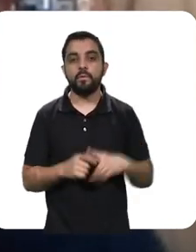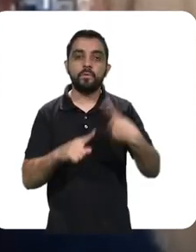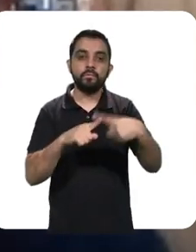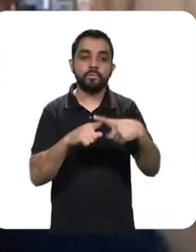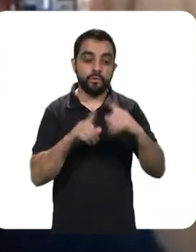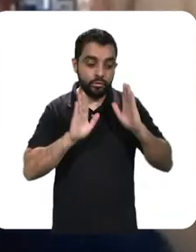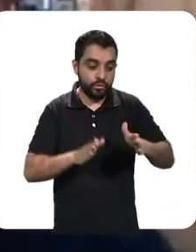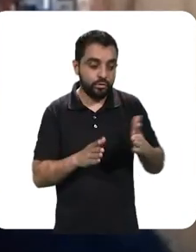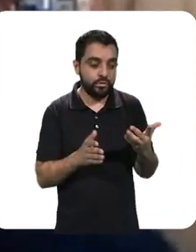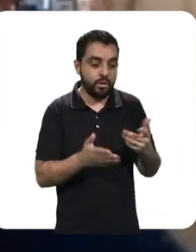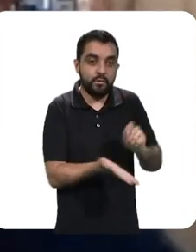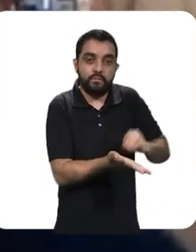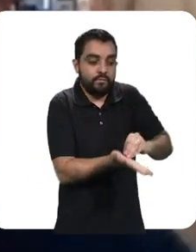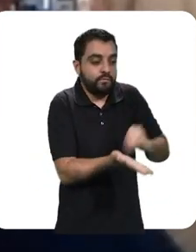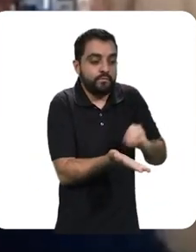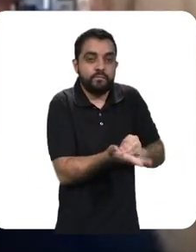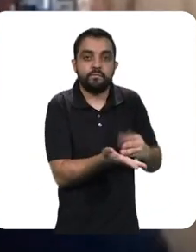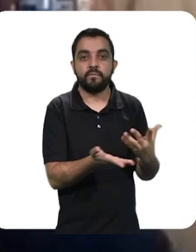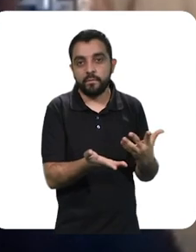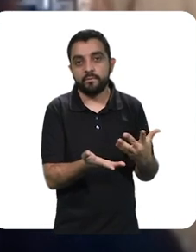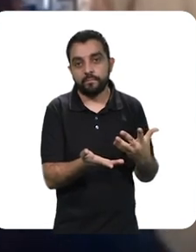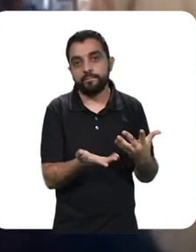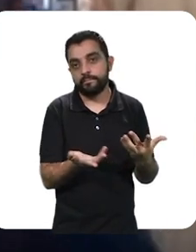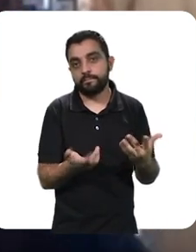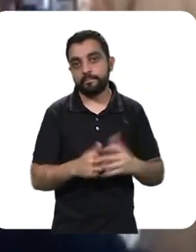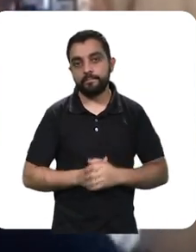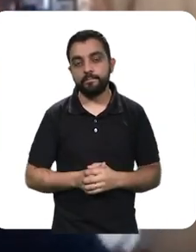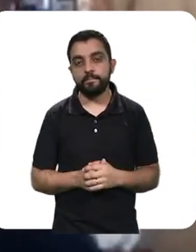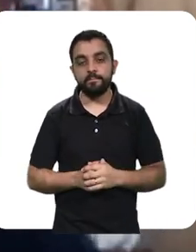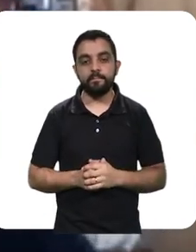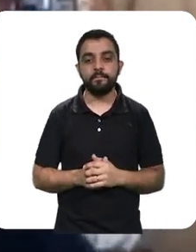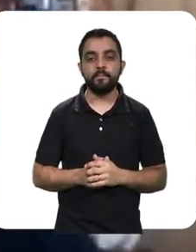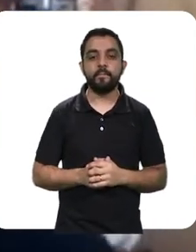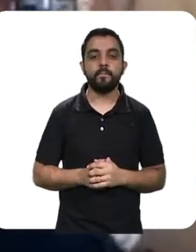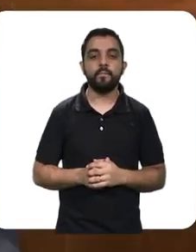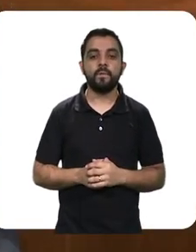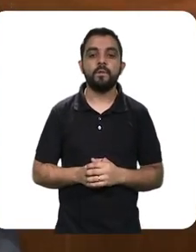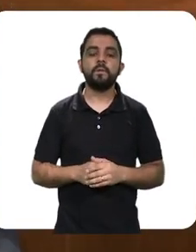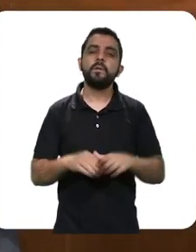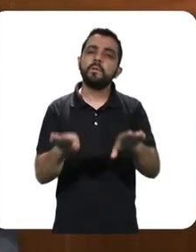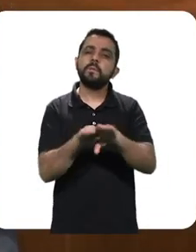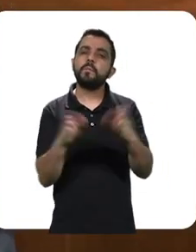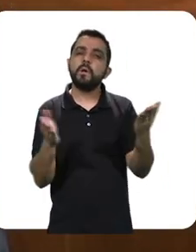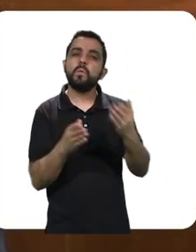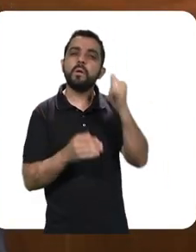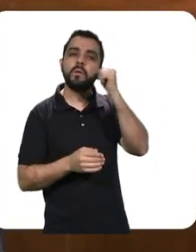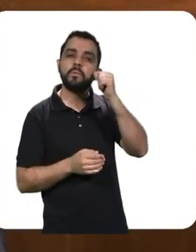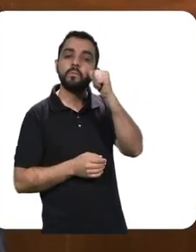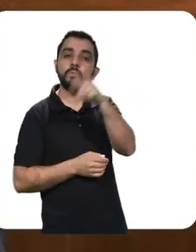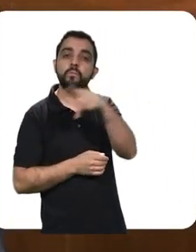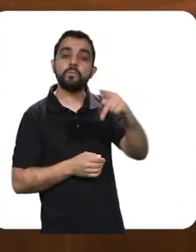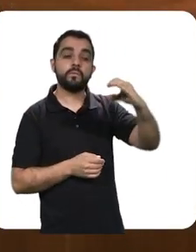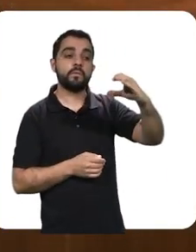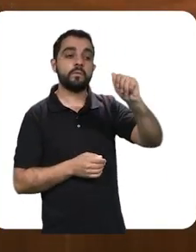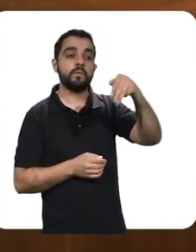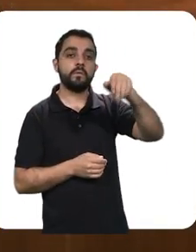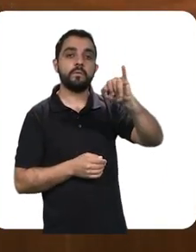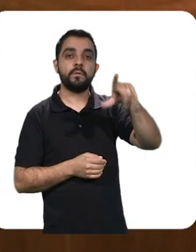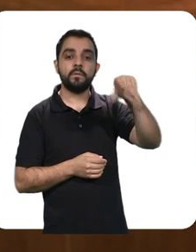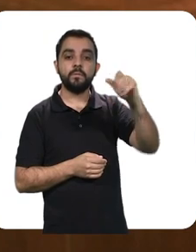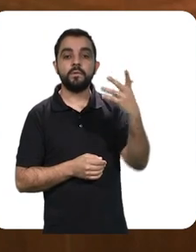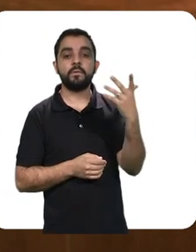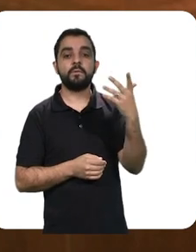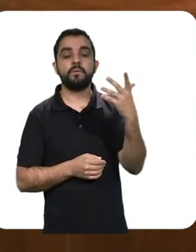disso, né? As necessidades vão se somando dia após dia. Muito bem. Queria perguntar para a professora Camila agora. A professora teve